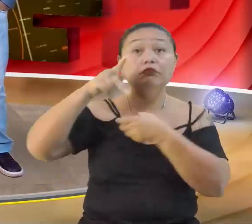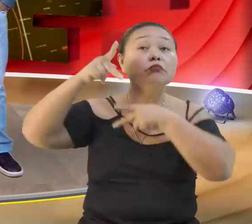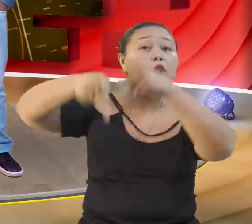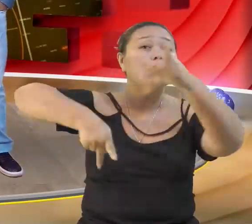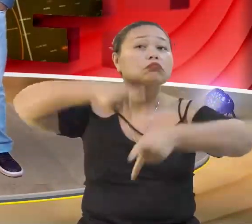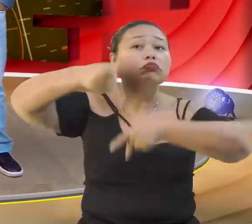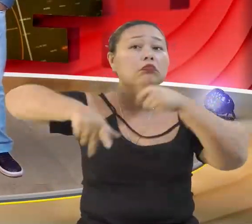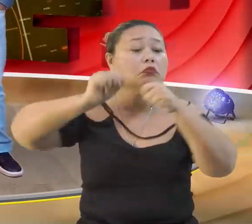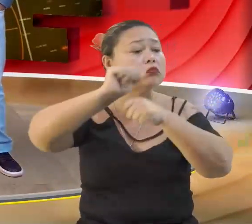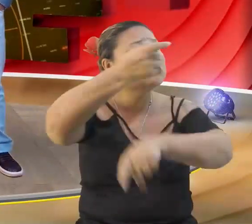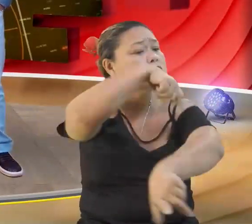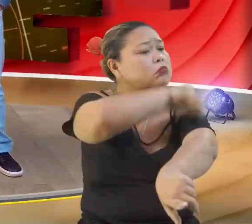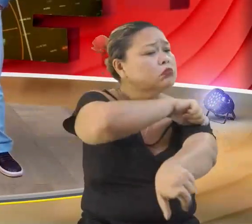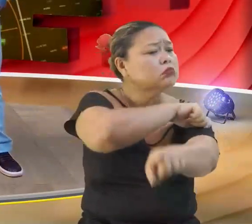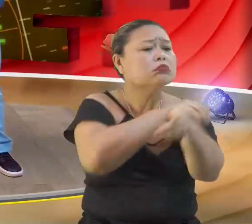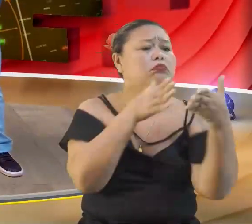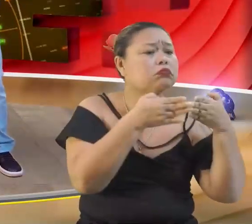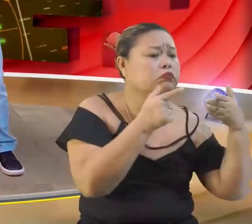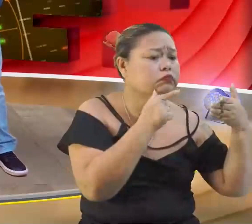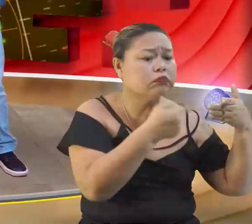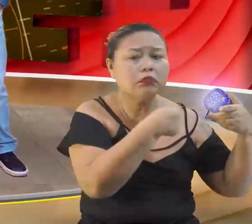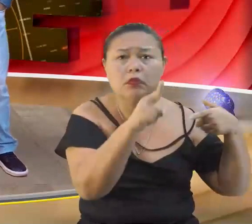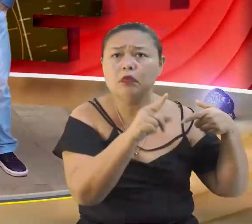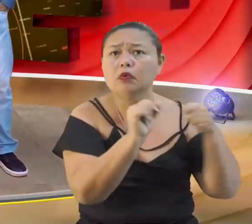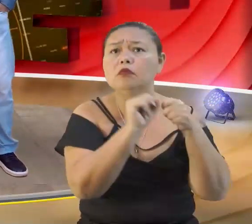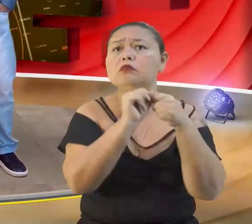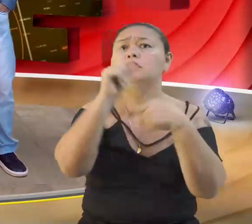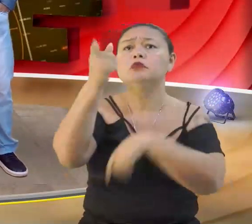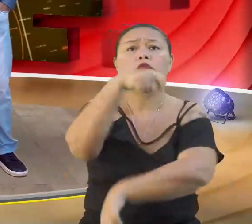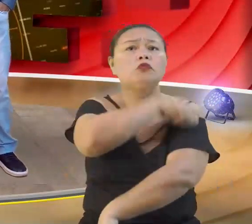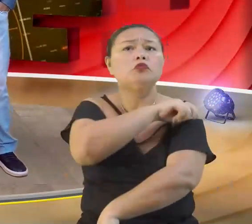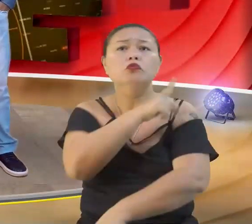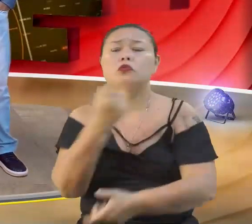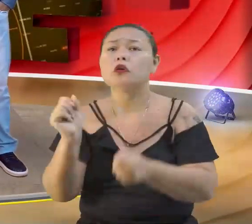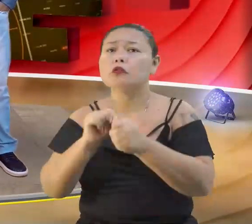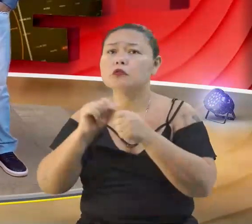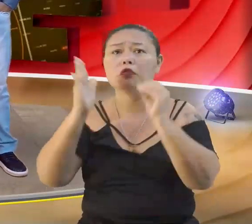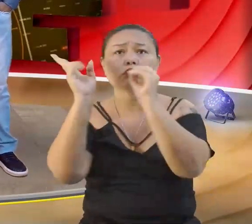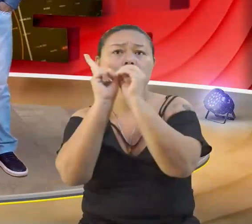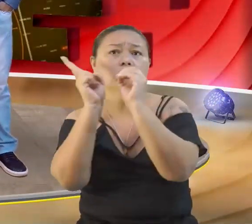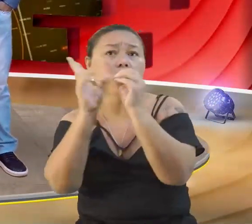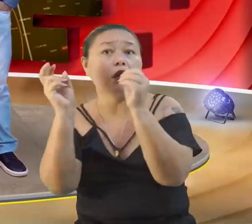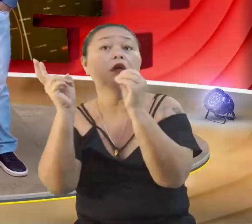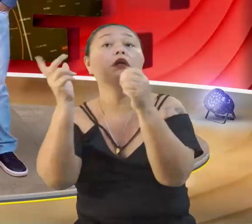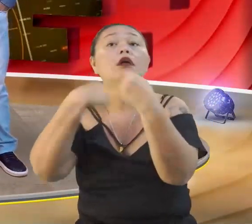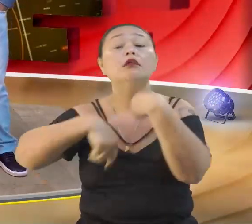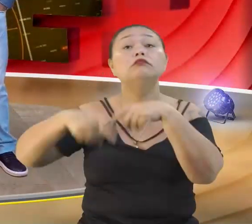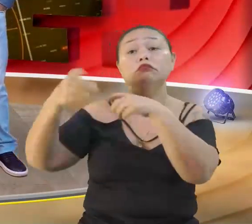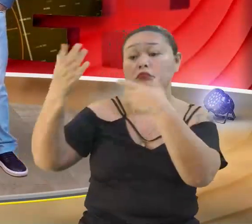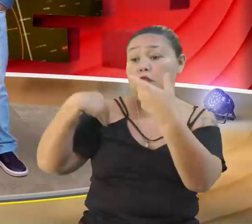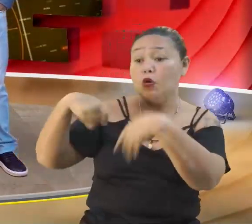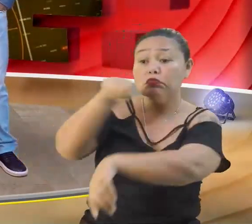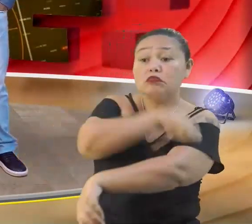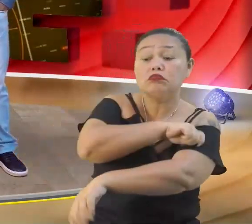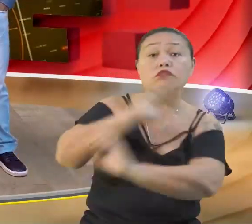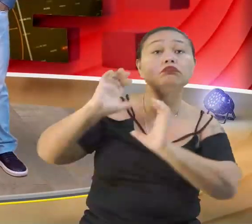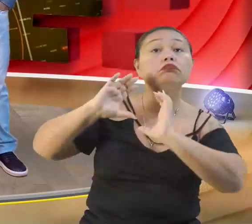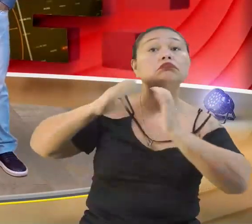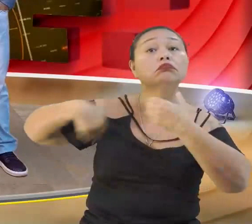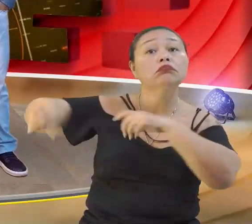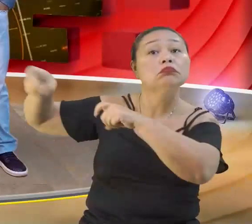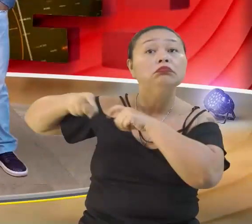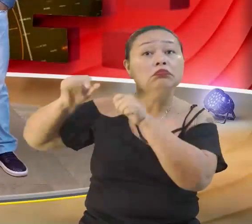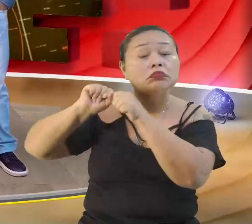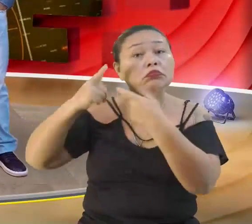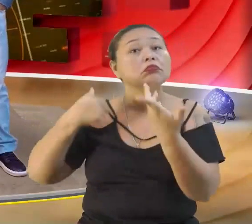nosso aluno ribeirinho, nosso aluno da comunidade indígena, da comunidade rural, então a gente traz na matemática aplicada à realidade de